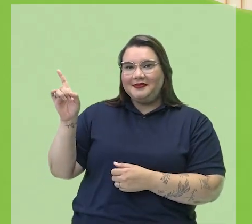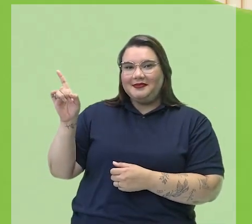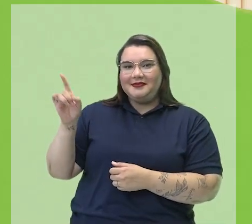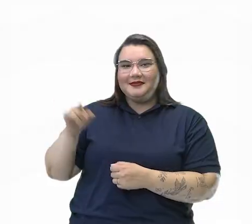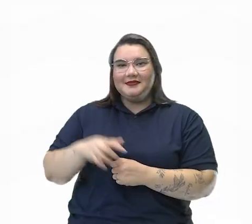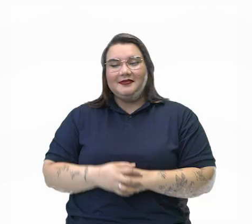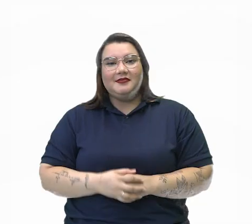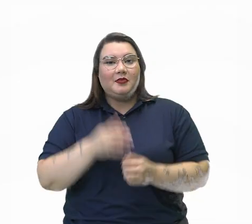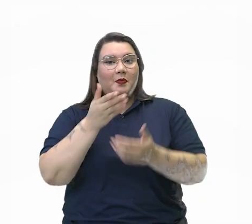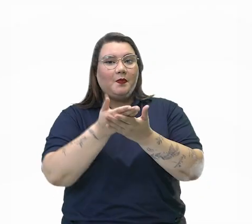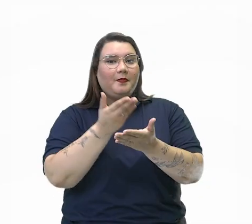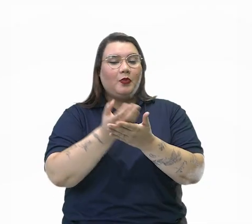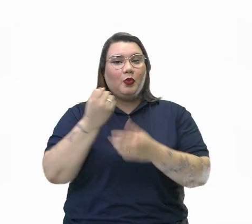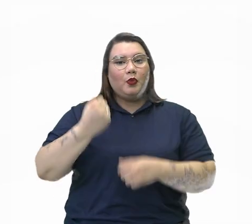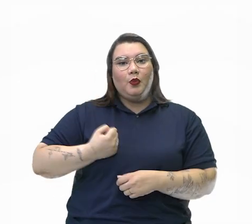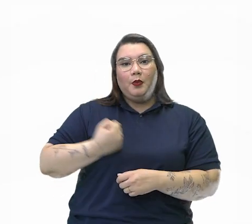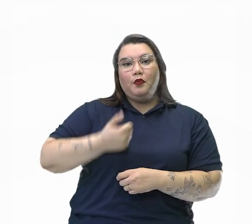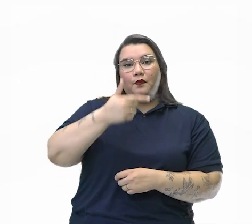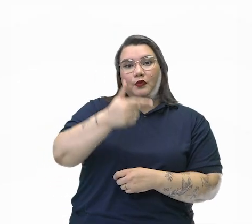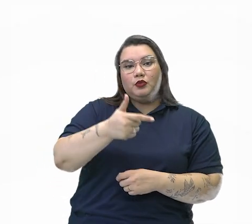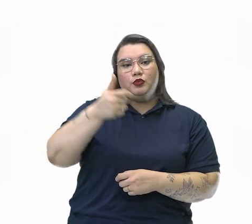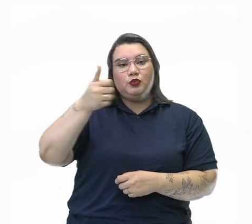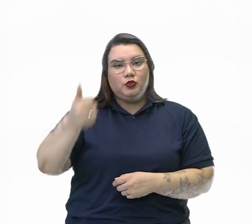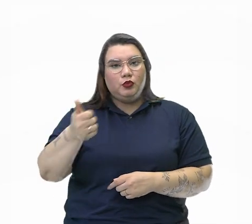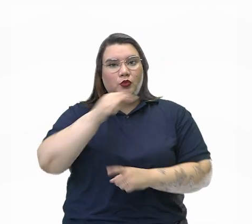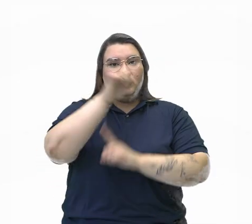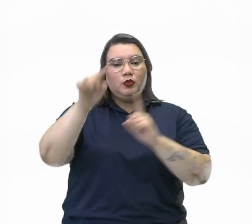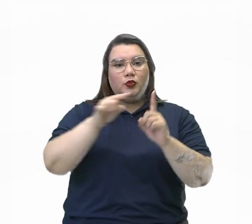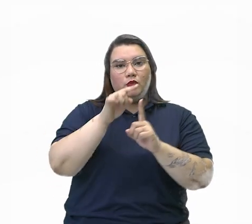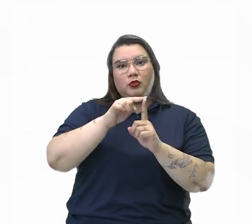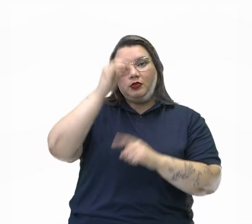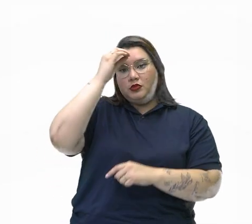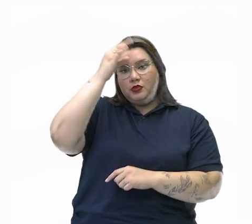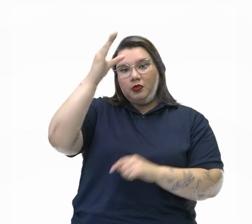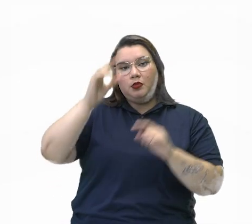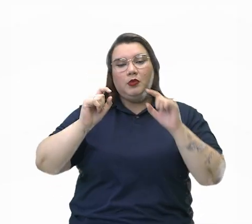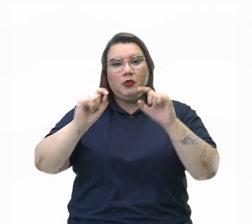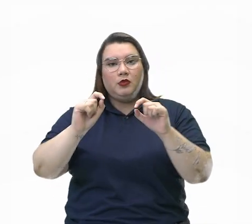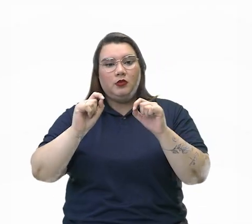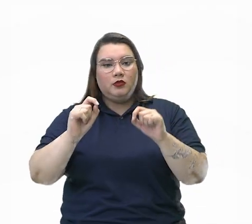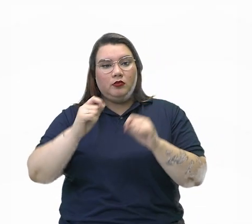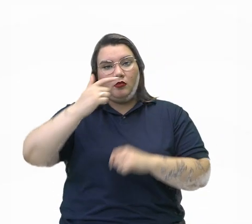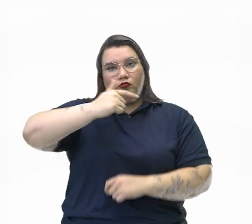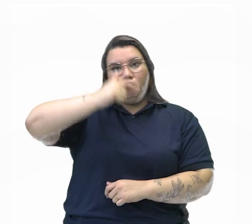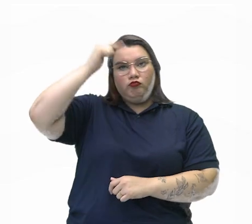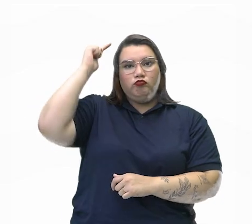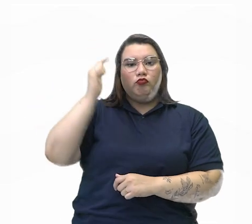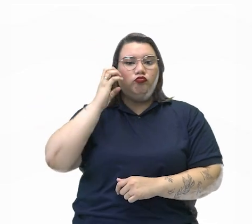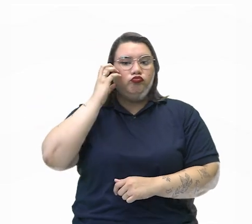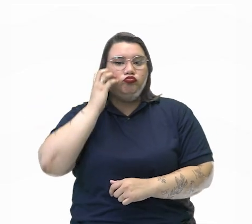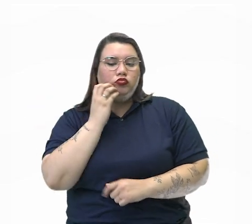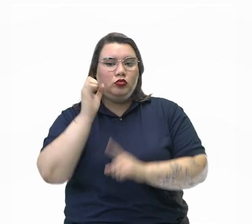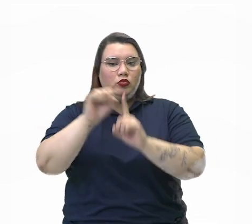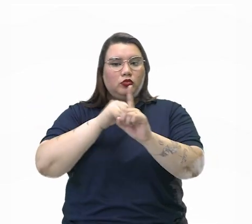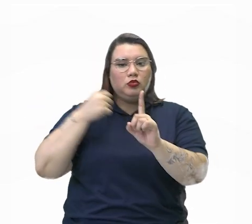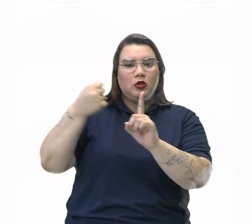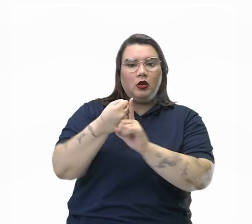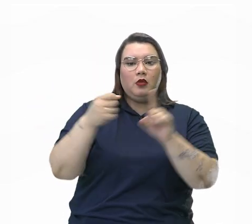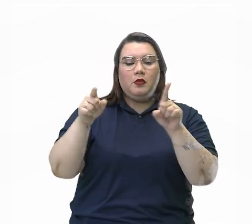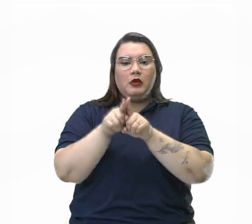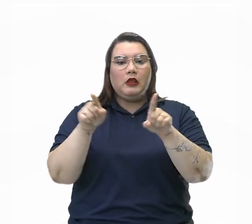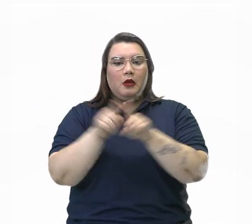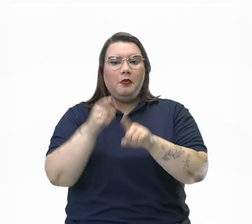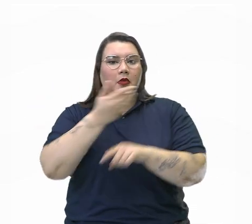juntos conferir? Aula 21. Objeto de conhecimento, darwinismo social